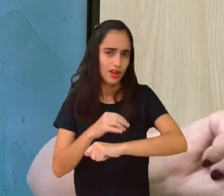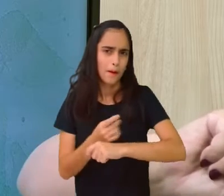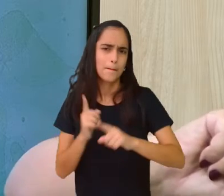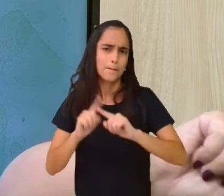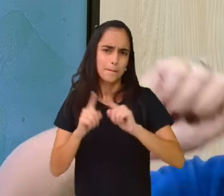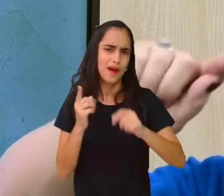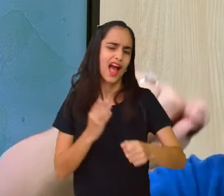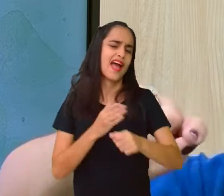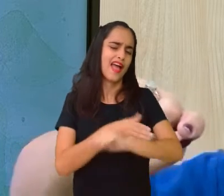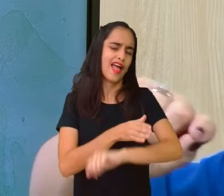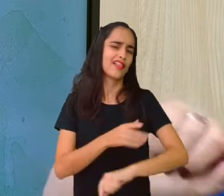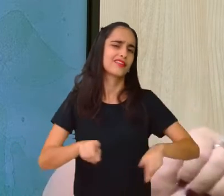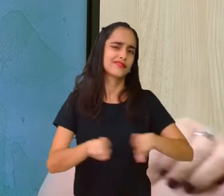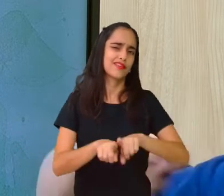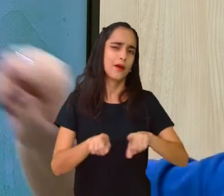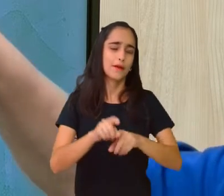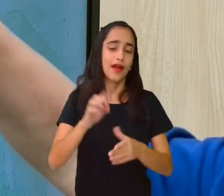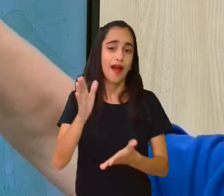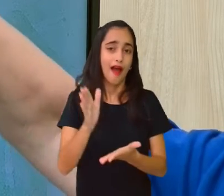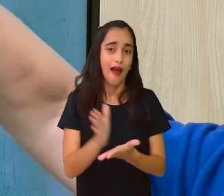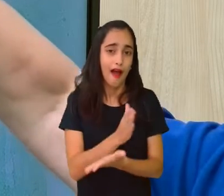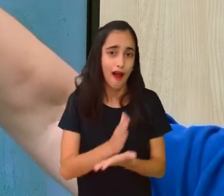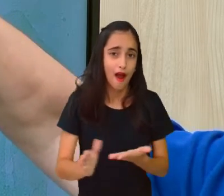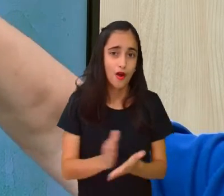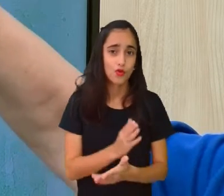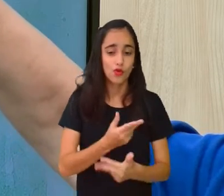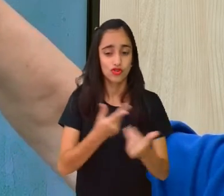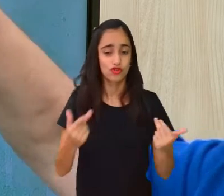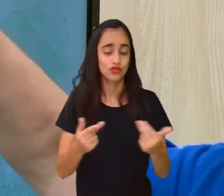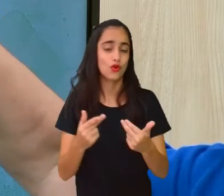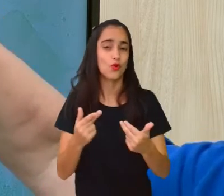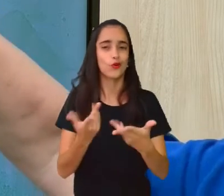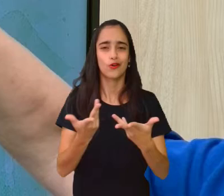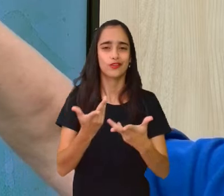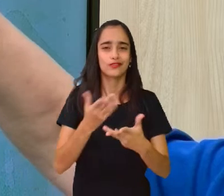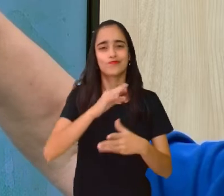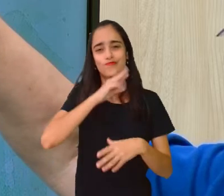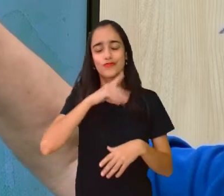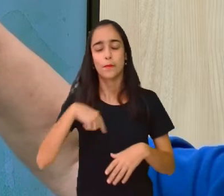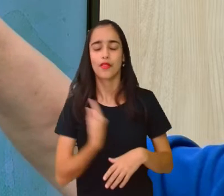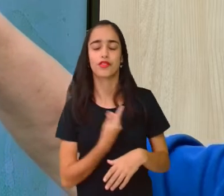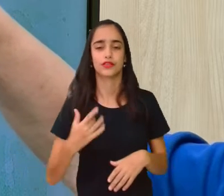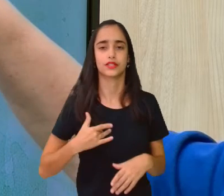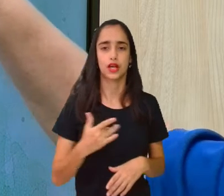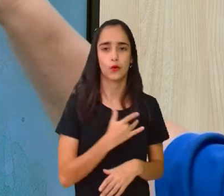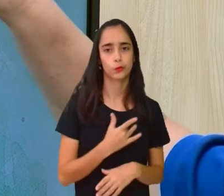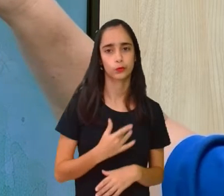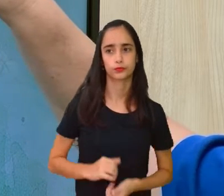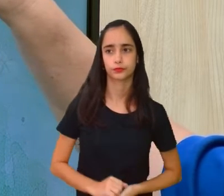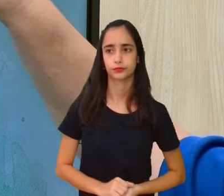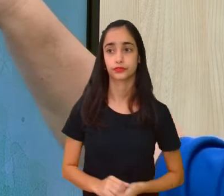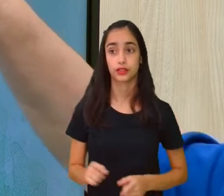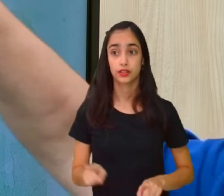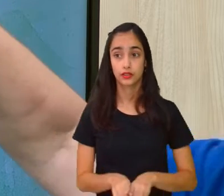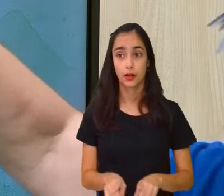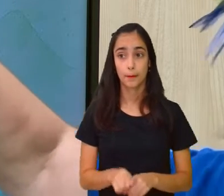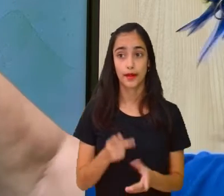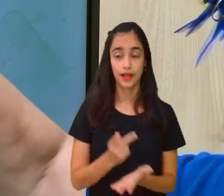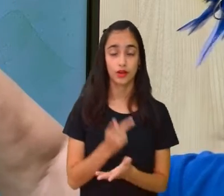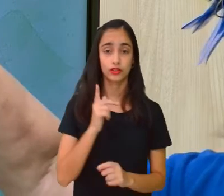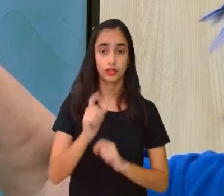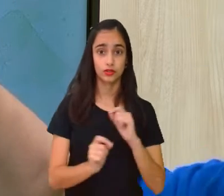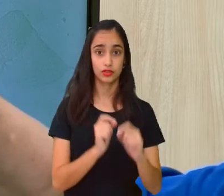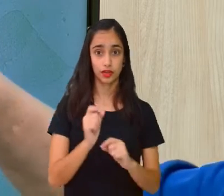micro-organismos patogênicos, causadores de doença. Na hora que eles entram, já ocorre no nosso corpo sinais químicos que